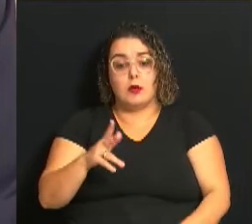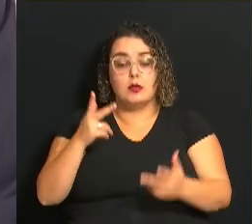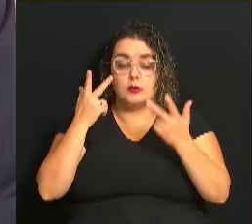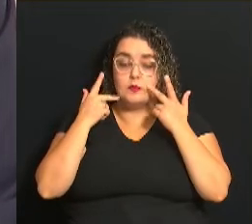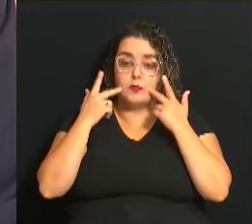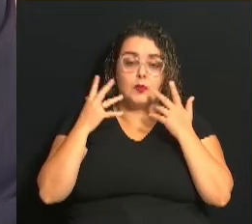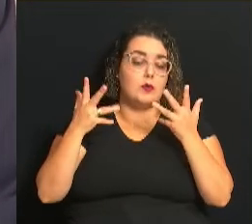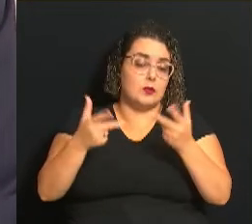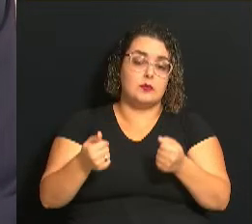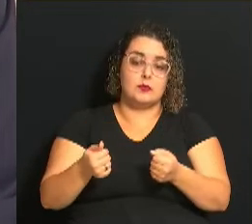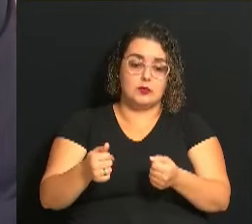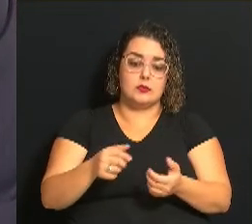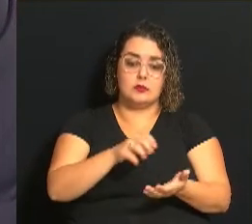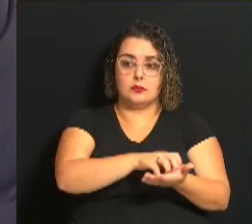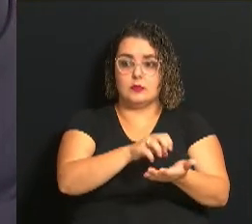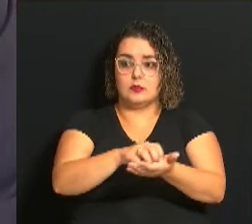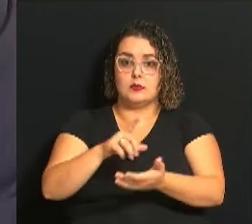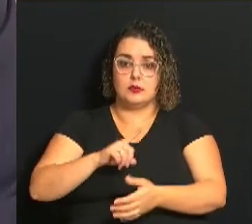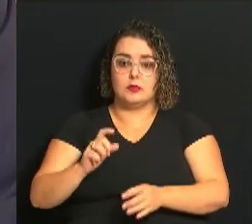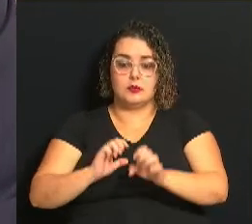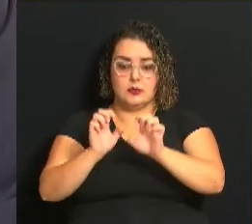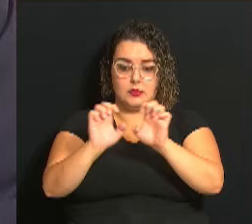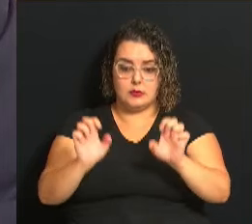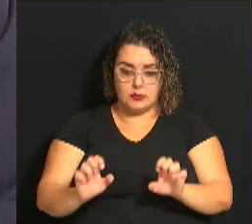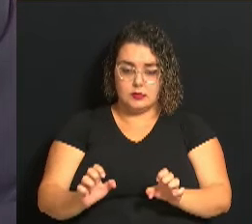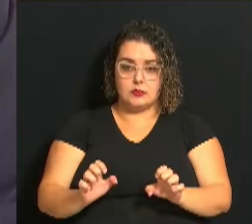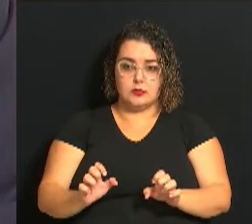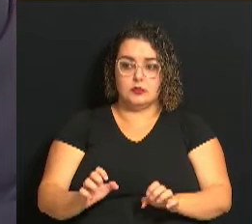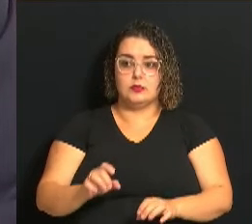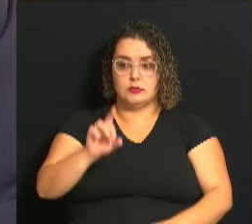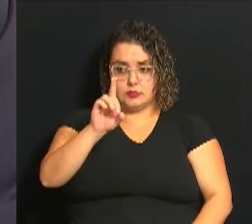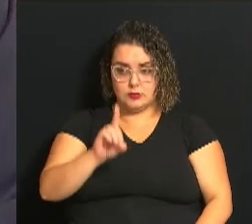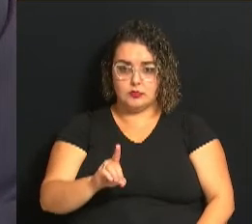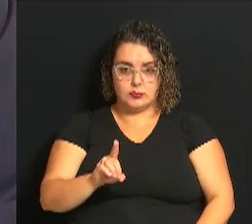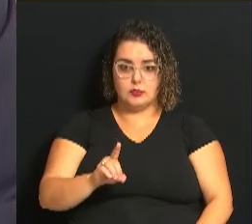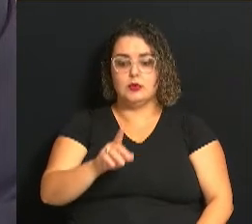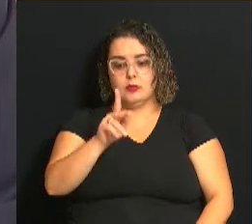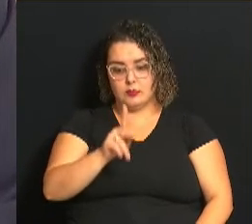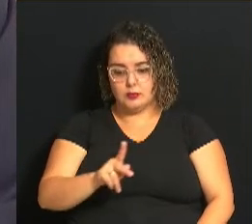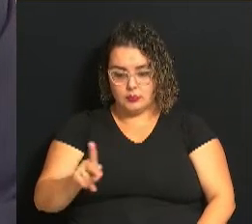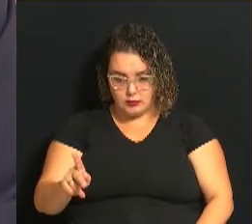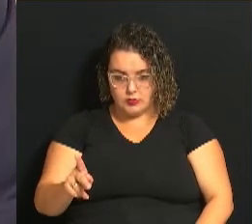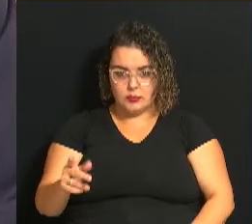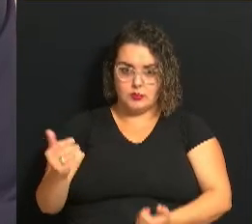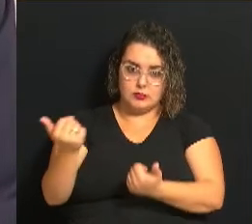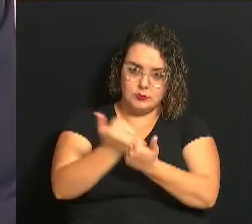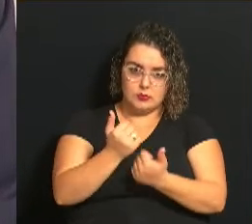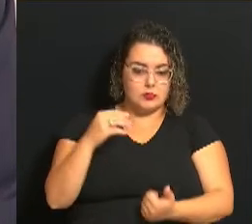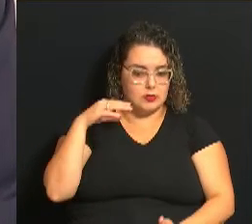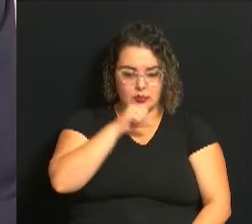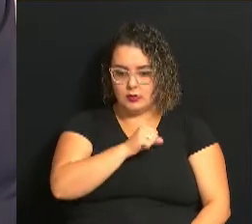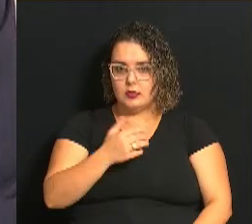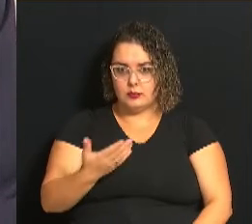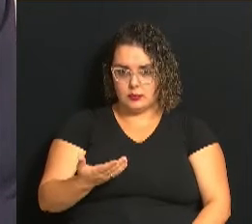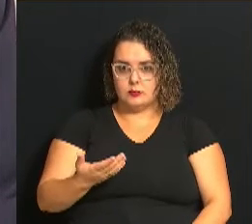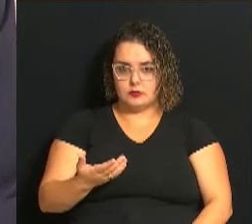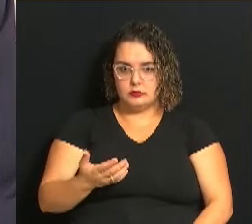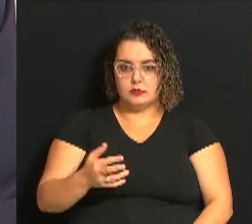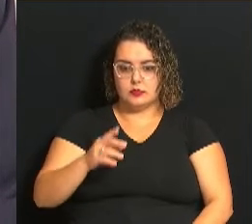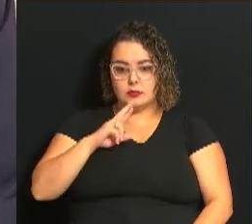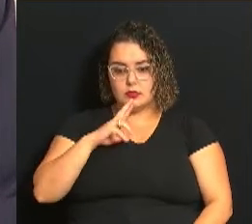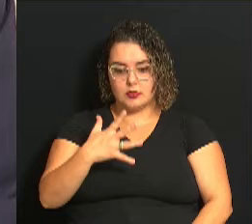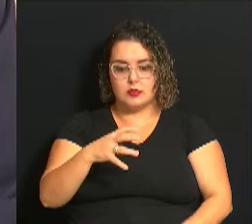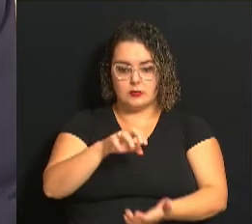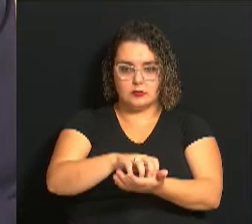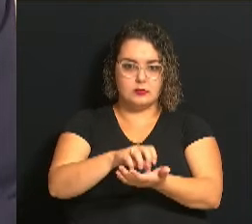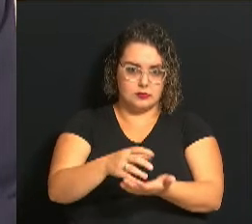as unidades é que a gente tem essa estrutura. O diretor, o vice-diretor, que é o substituto imediato dele, que responde pela unidade na